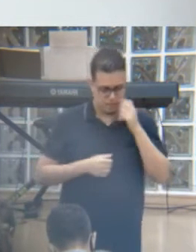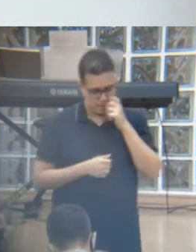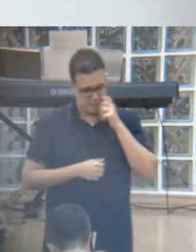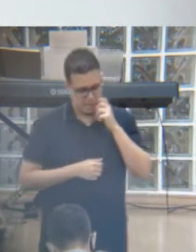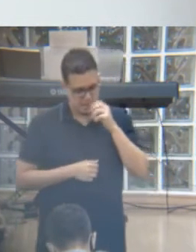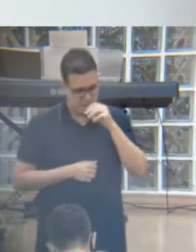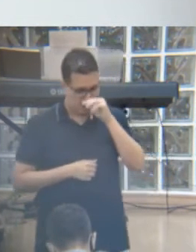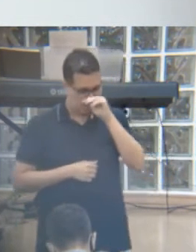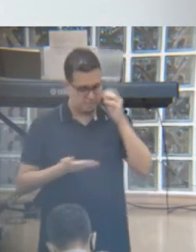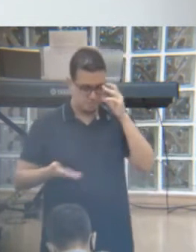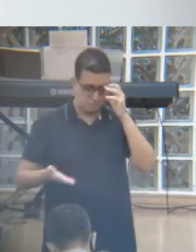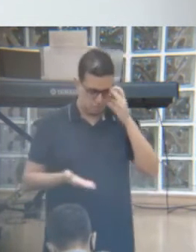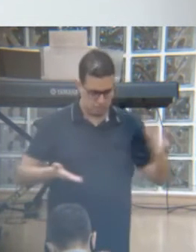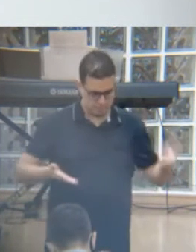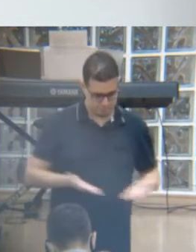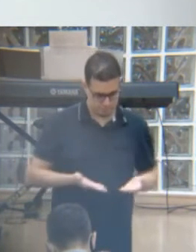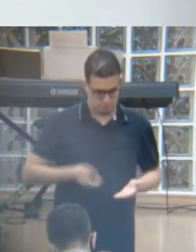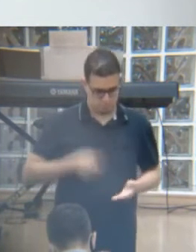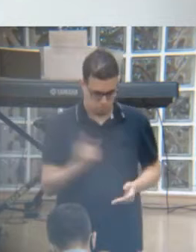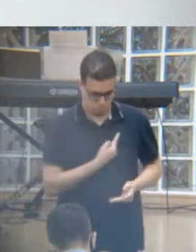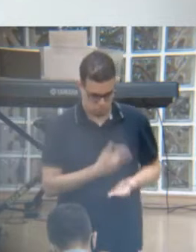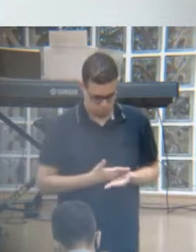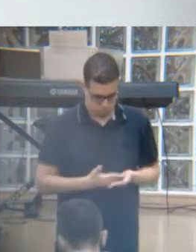hoje, para a gente começar um sermão, a gente